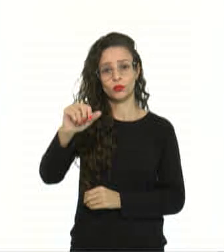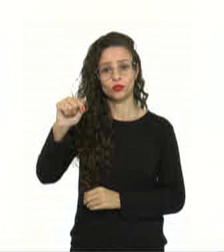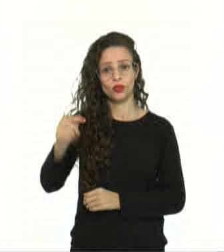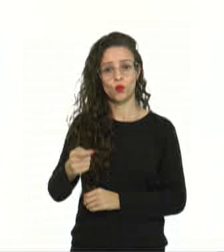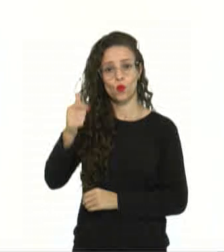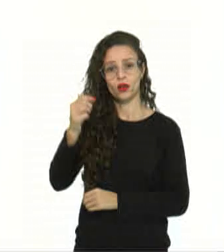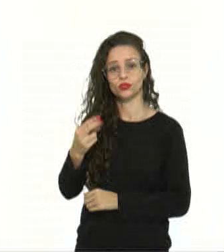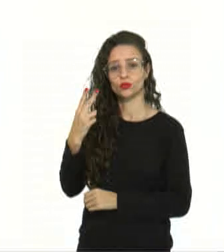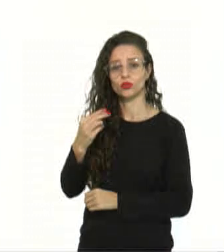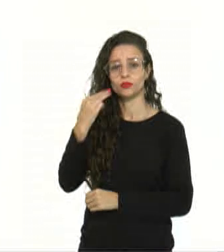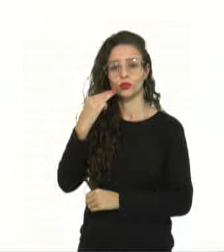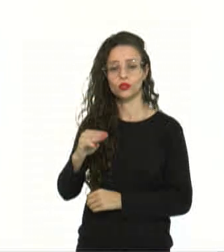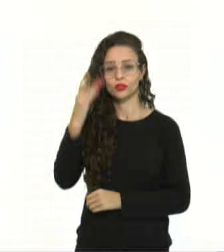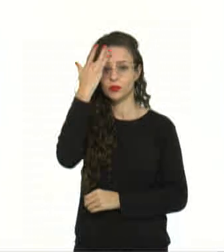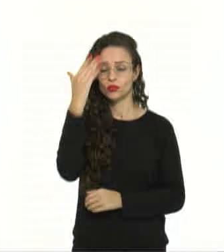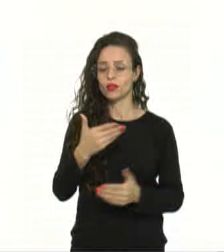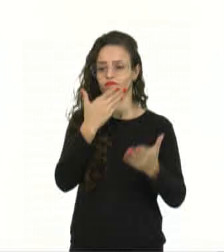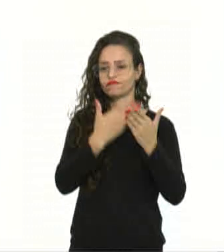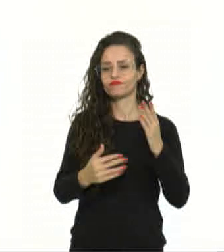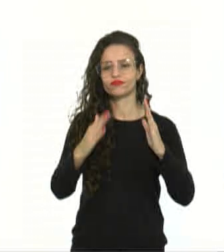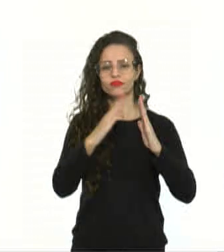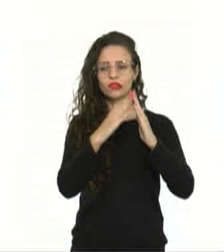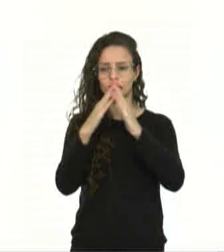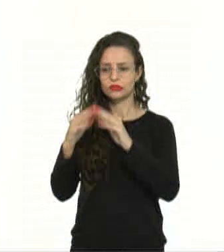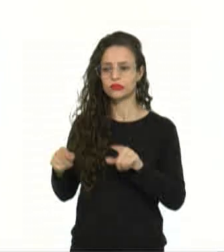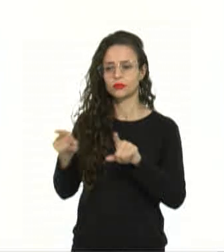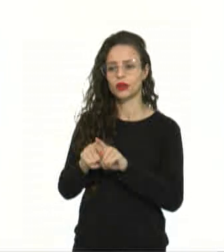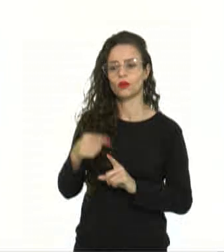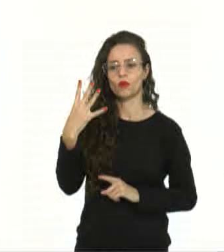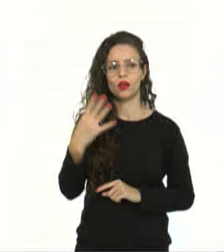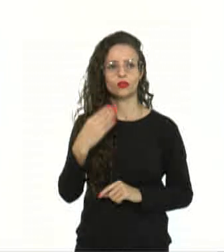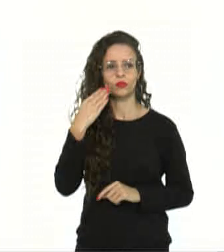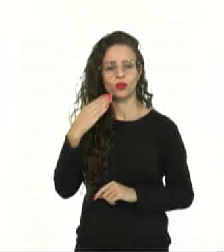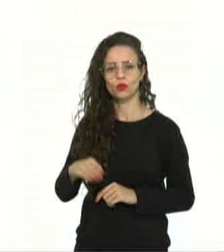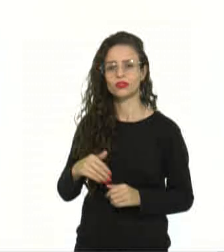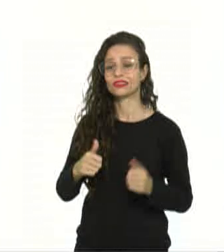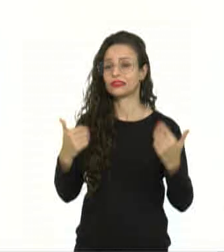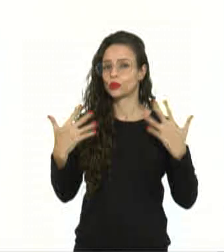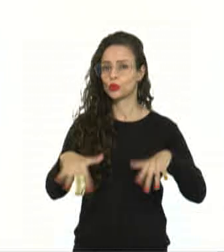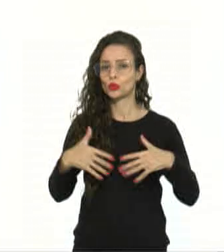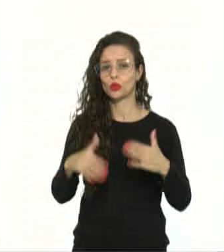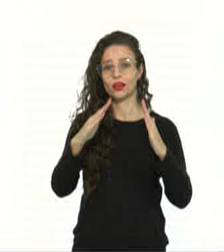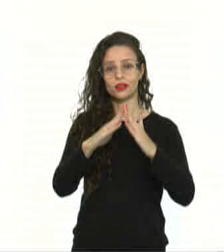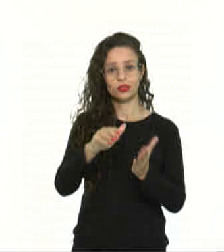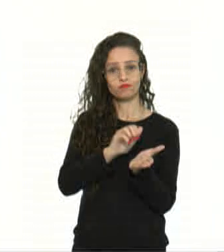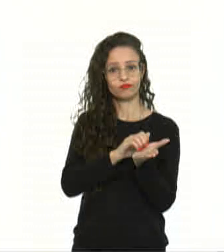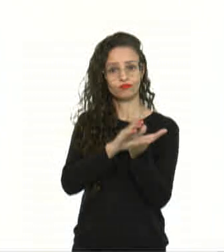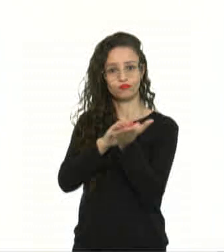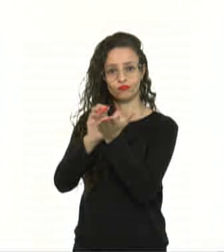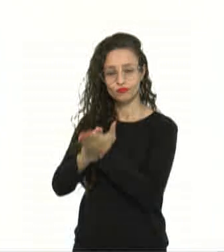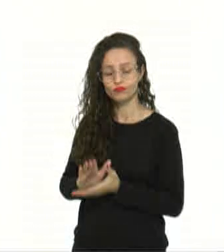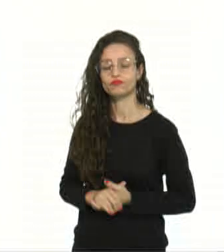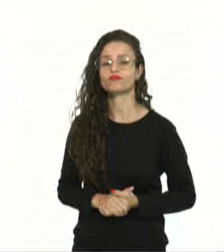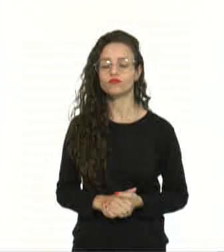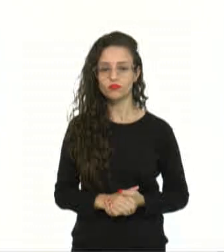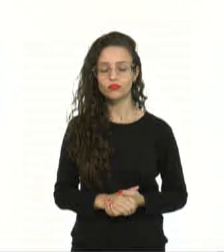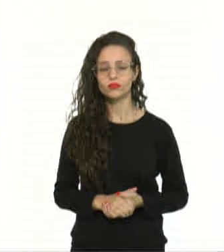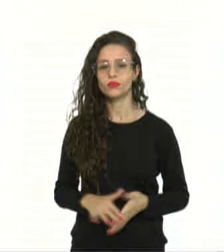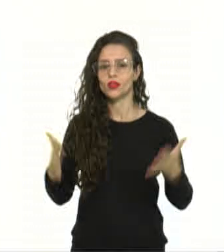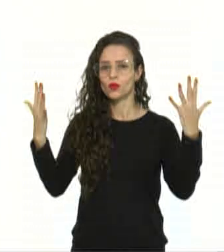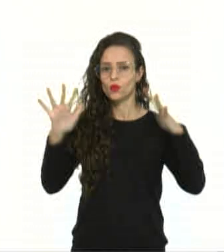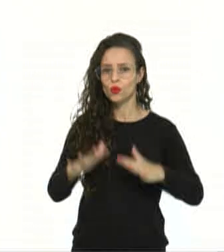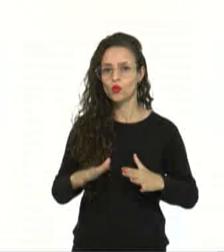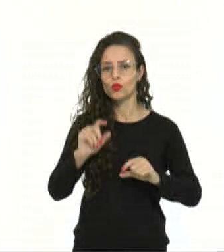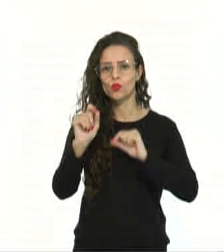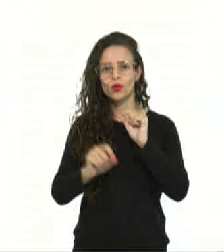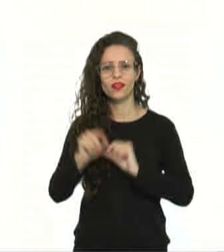pessoas perderam suas casas e outros 4 milhões corriam o risco de ser despejadas. Os valores das casas despencaram em quase todos os